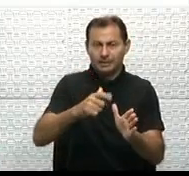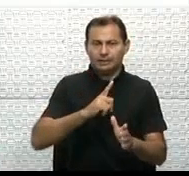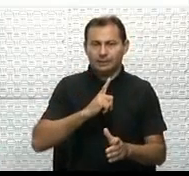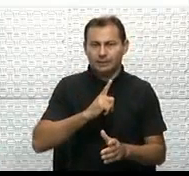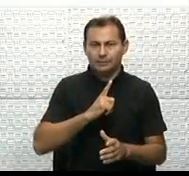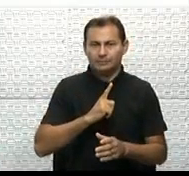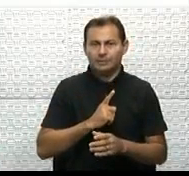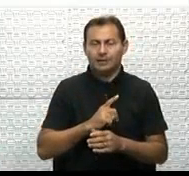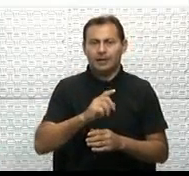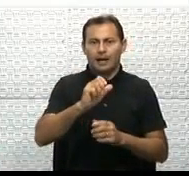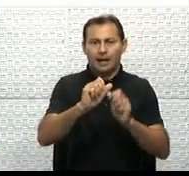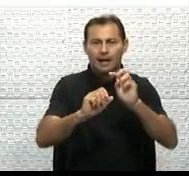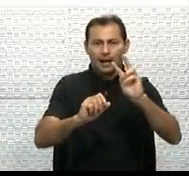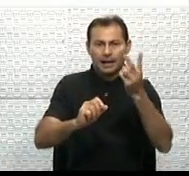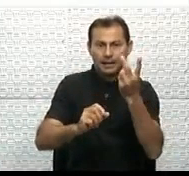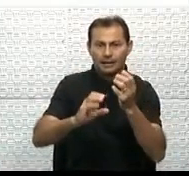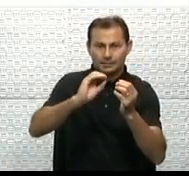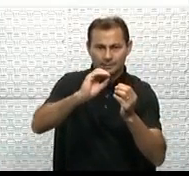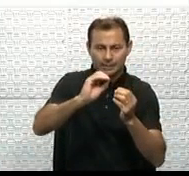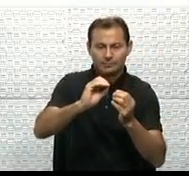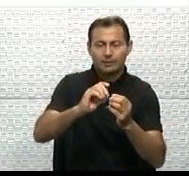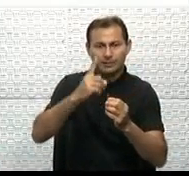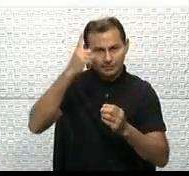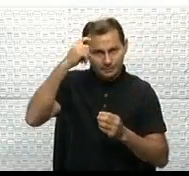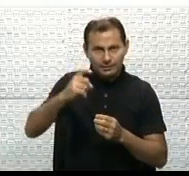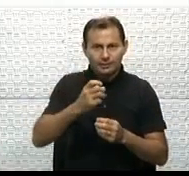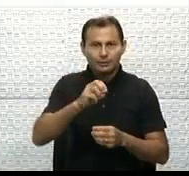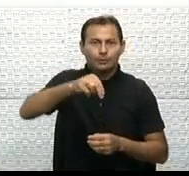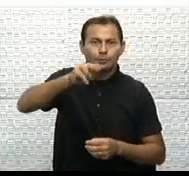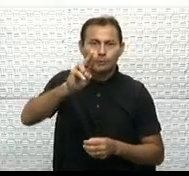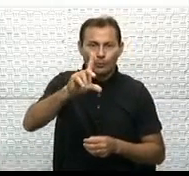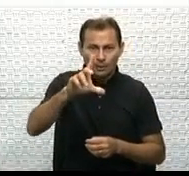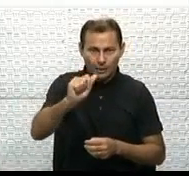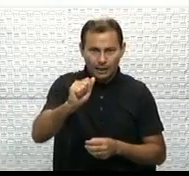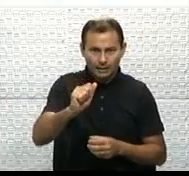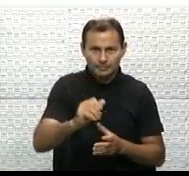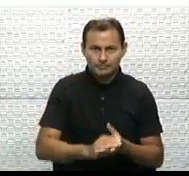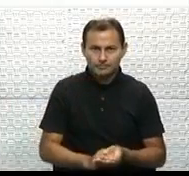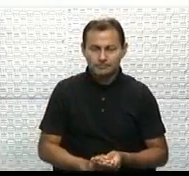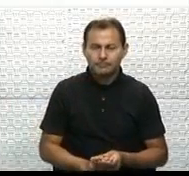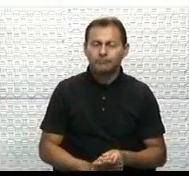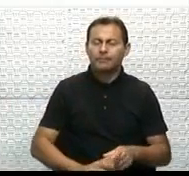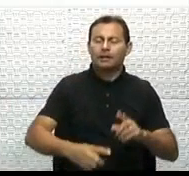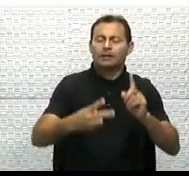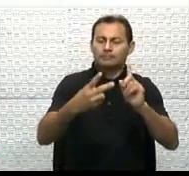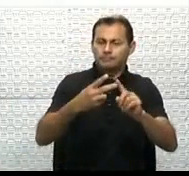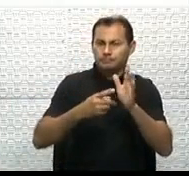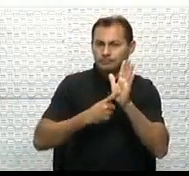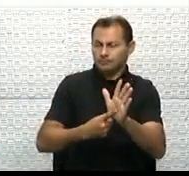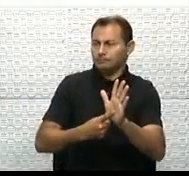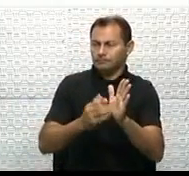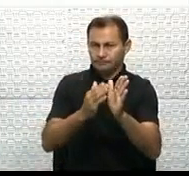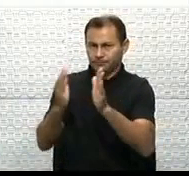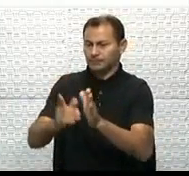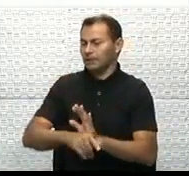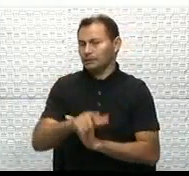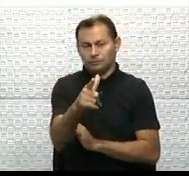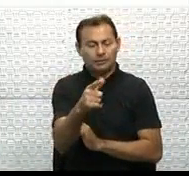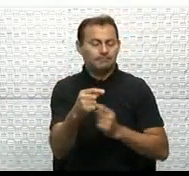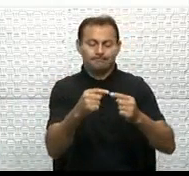tendo H0, que é a nossa hipótese nula, com a seguinte afirmação: não